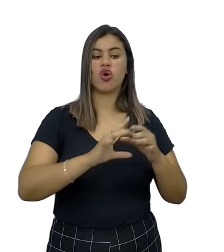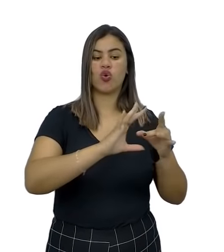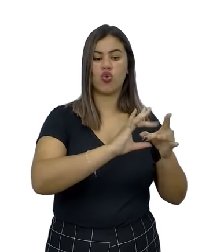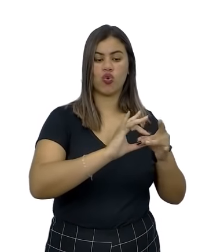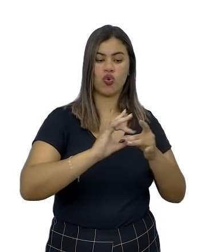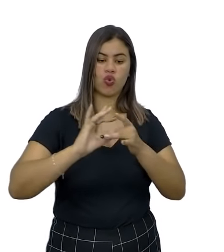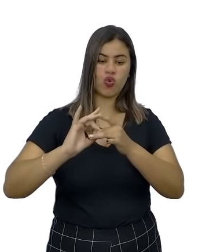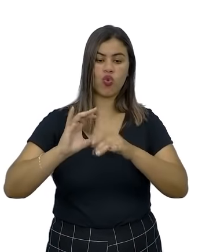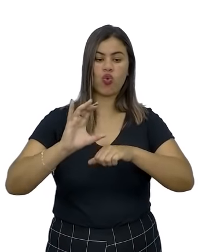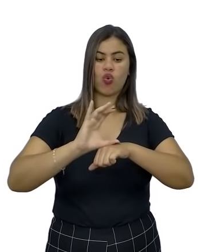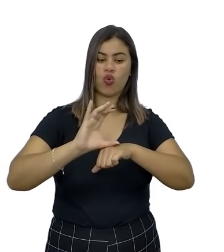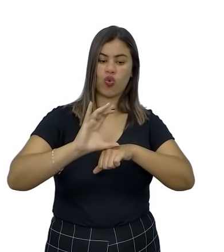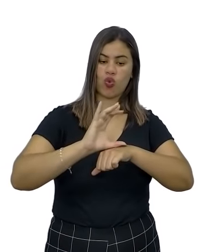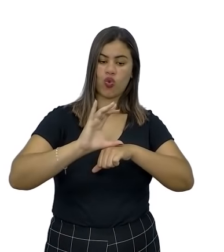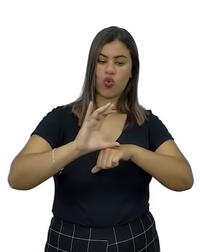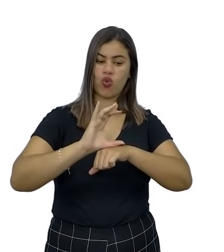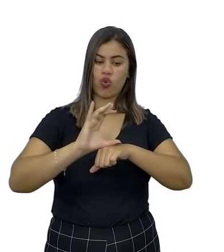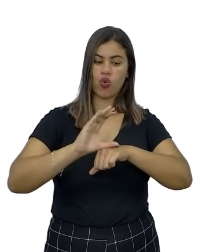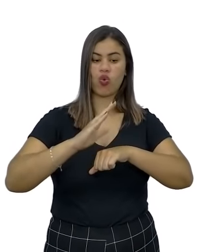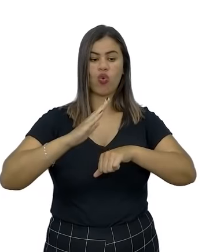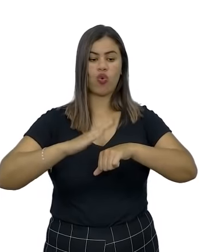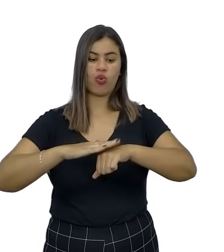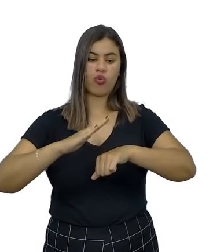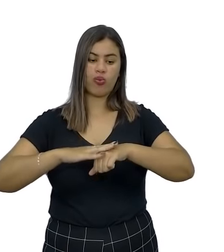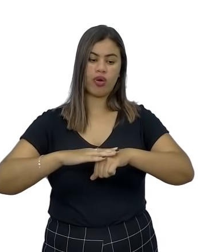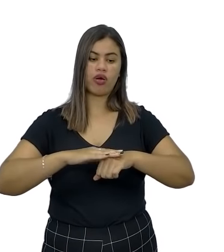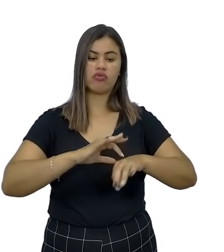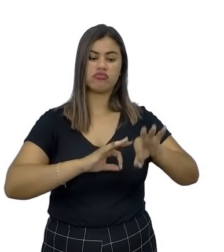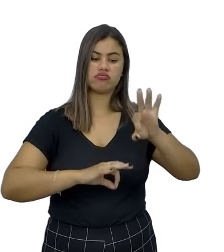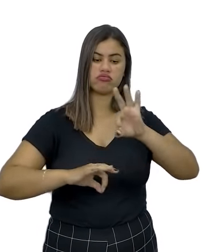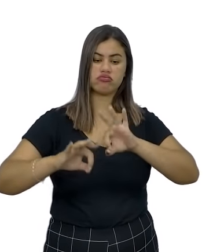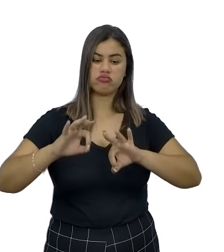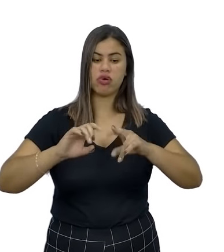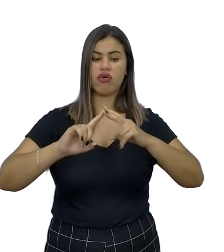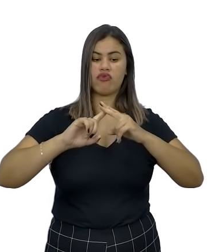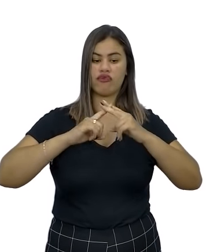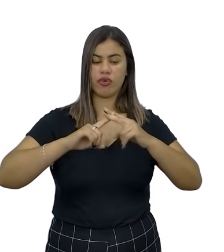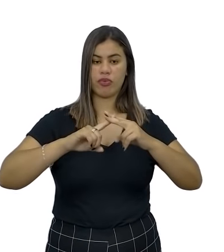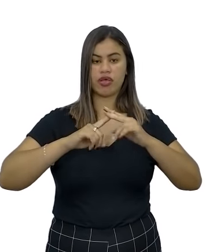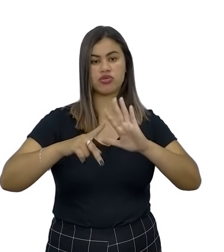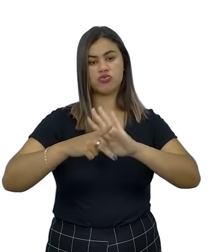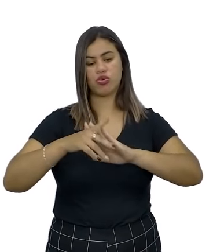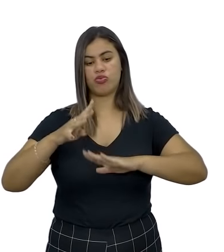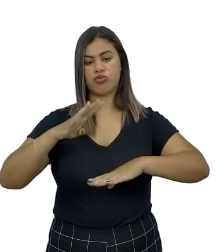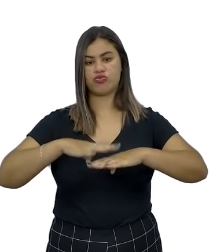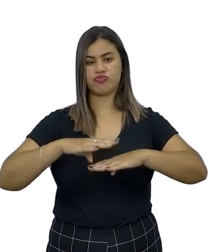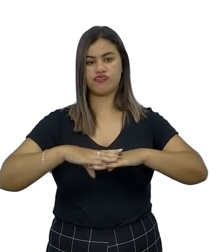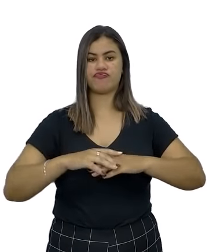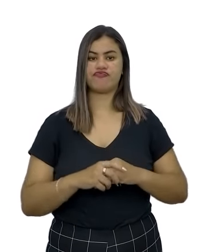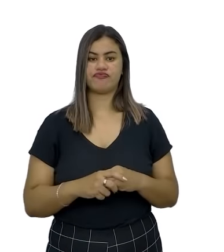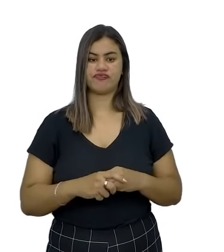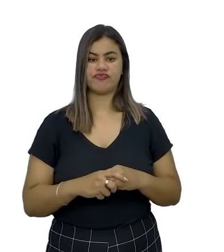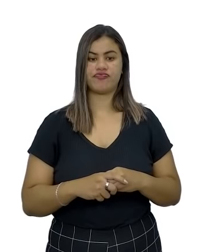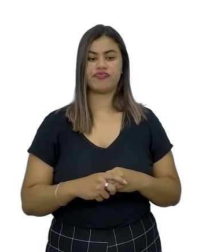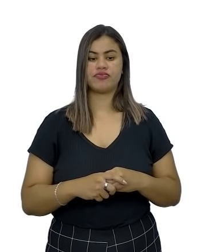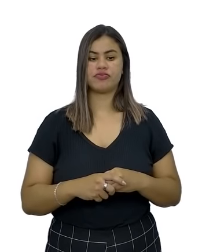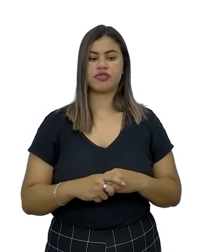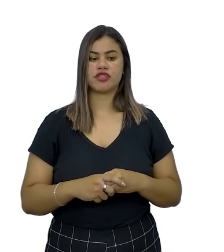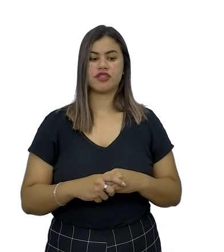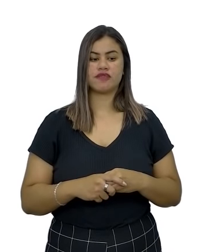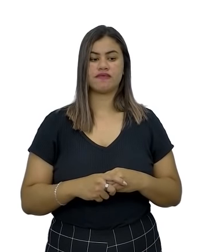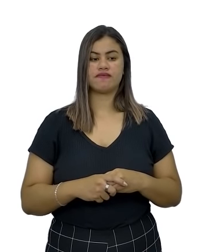de contextos, utilizando conceitos, procedimentos, fatos e ferramentas